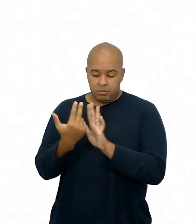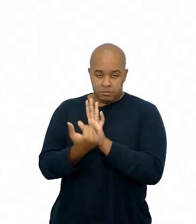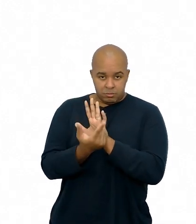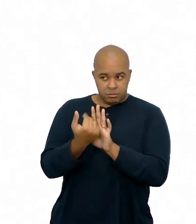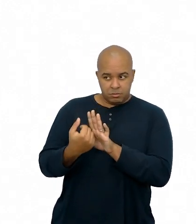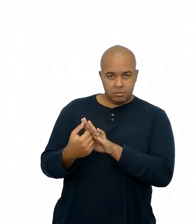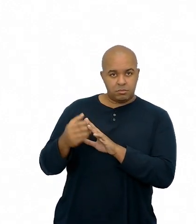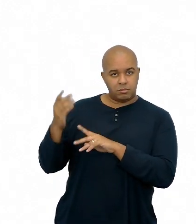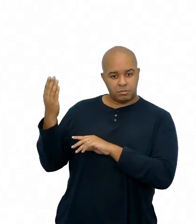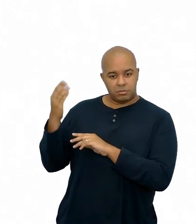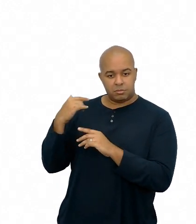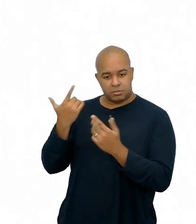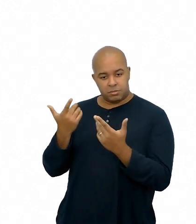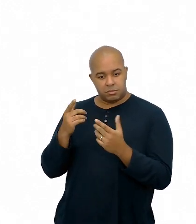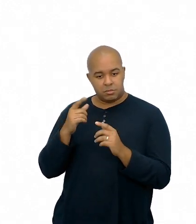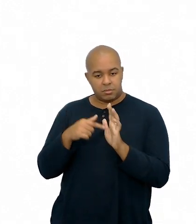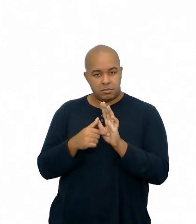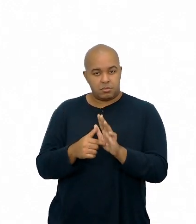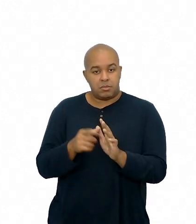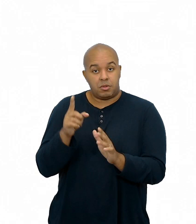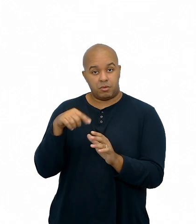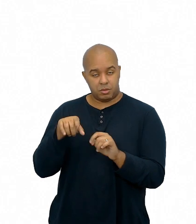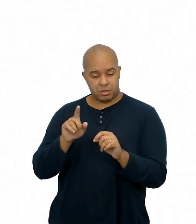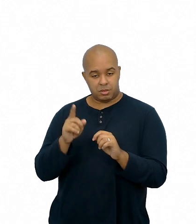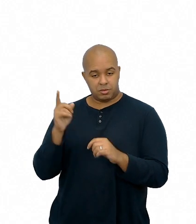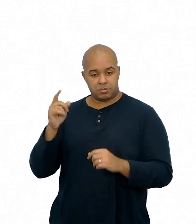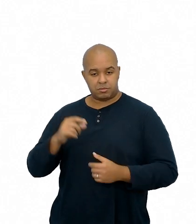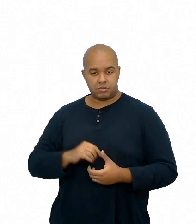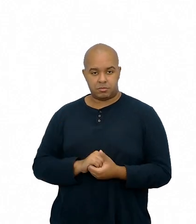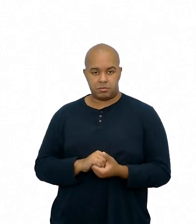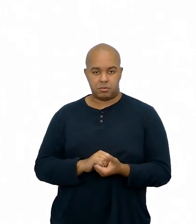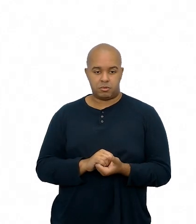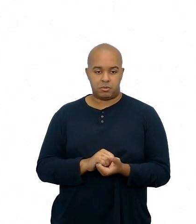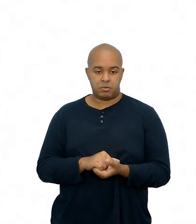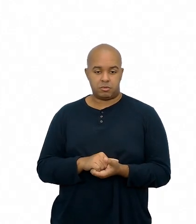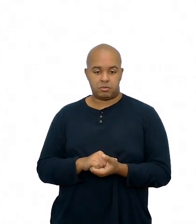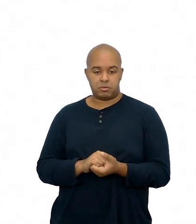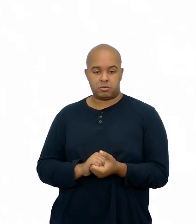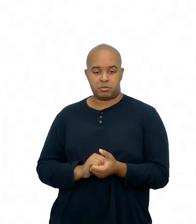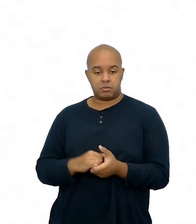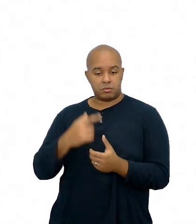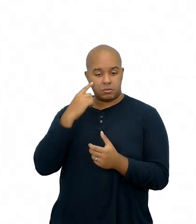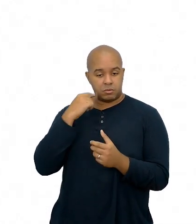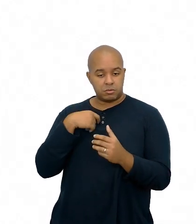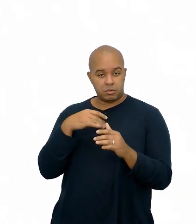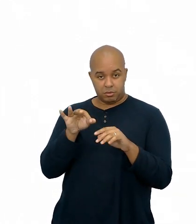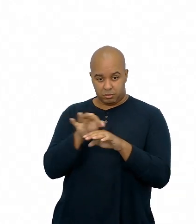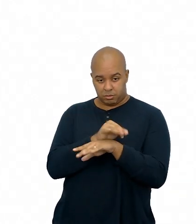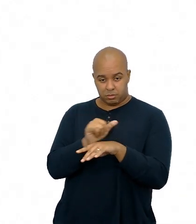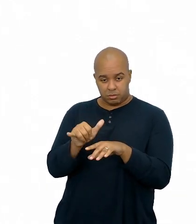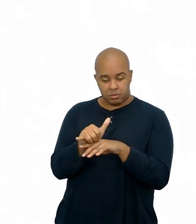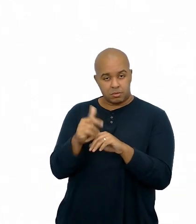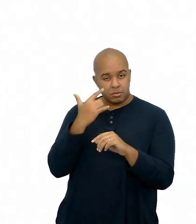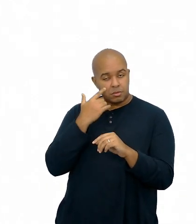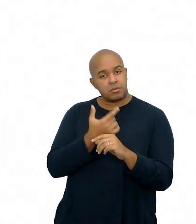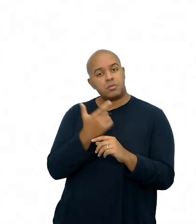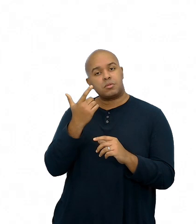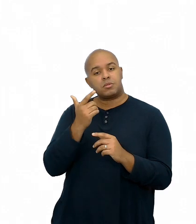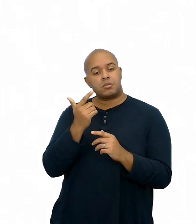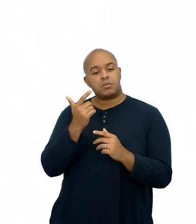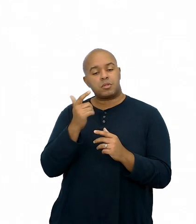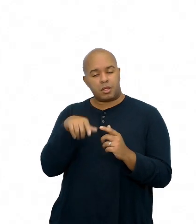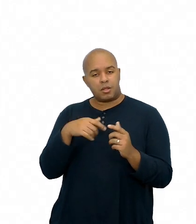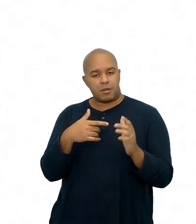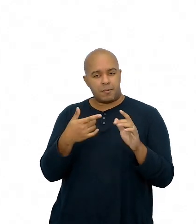na lousa. Então, eu vou aqui apresentar para vocês a sistematização da aula, né,